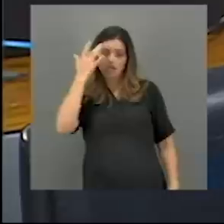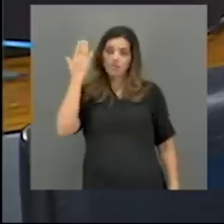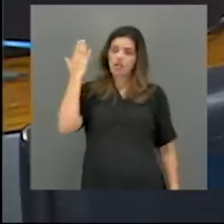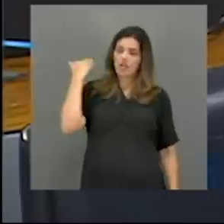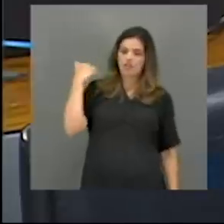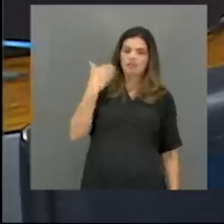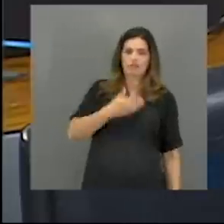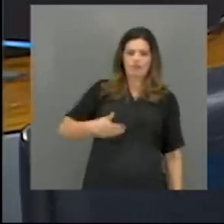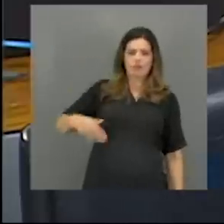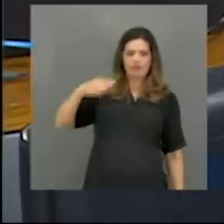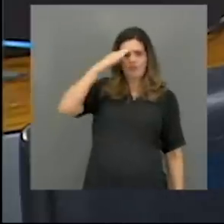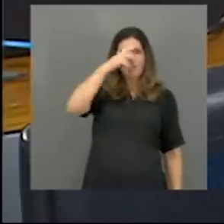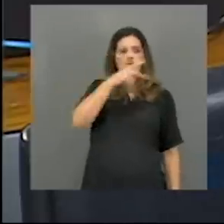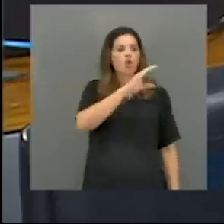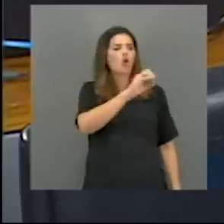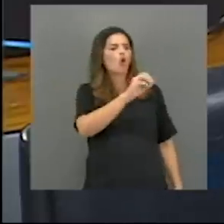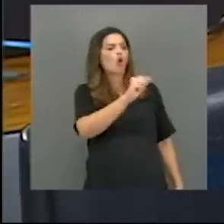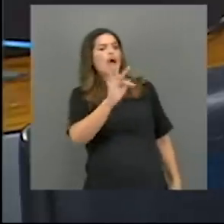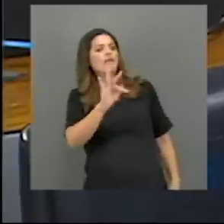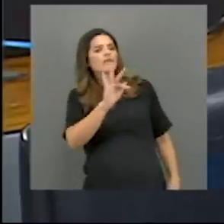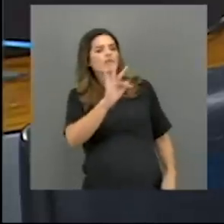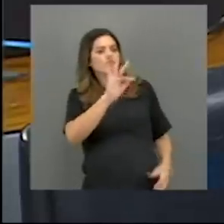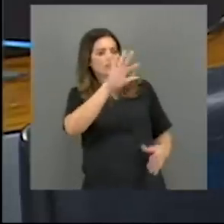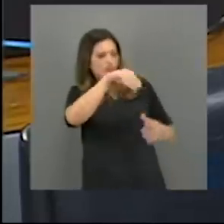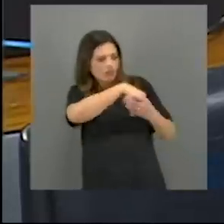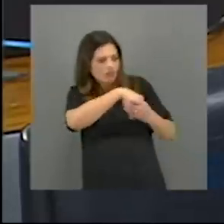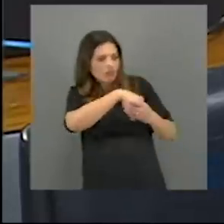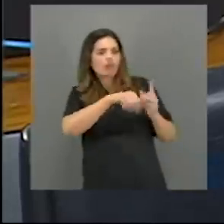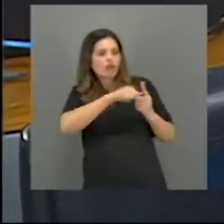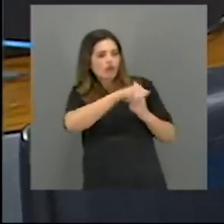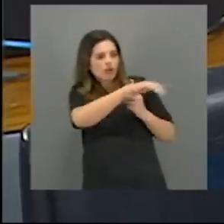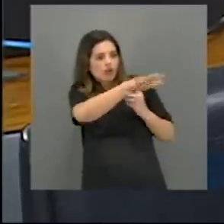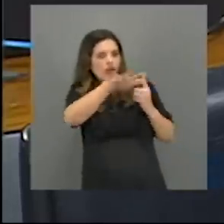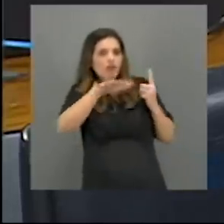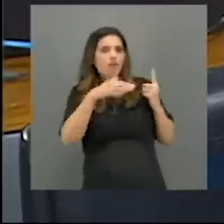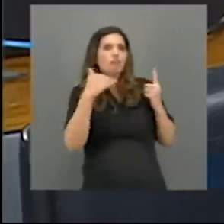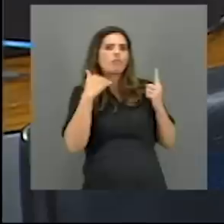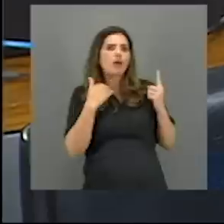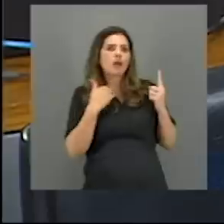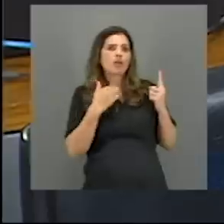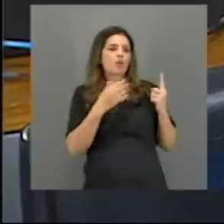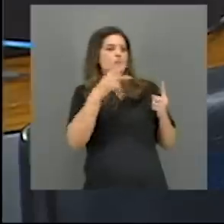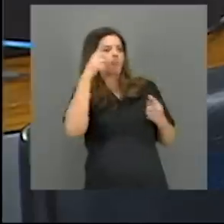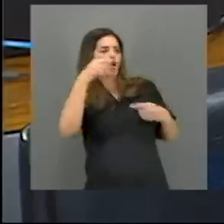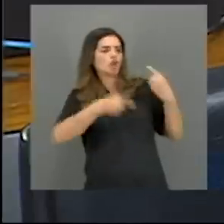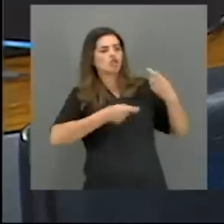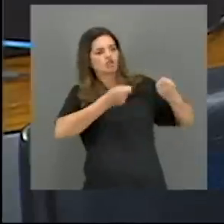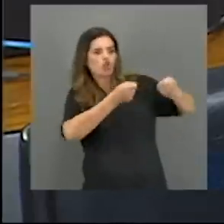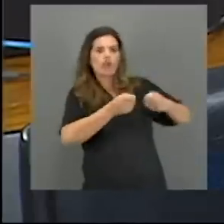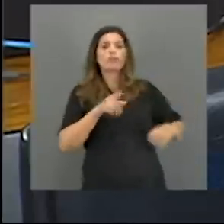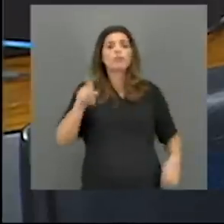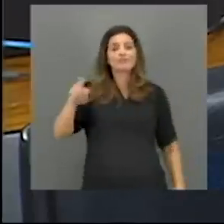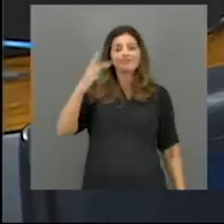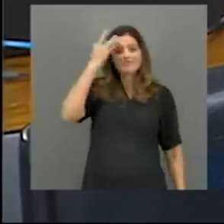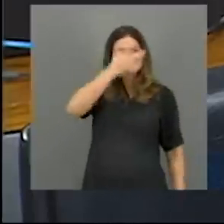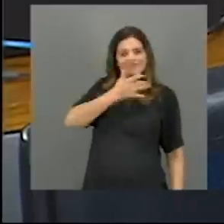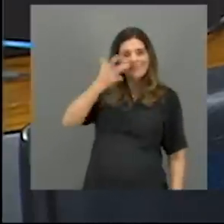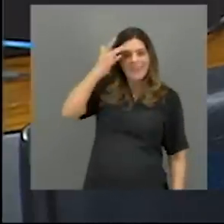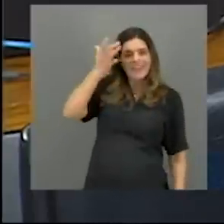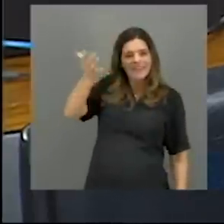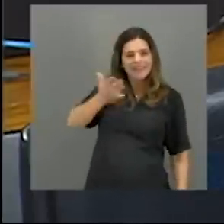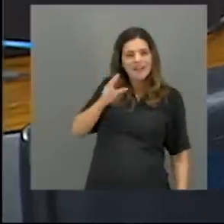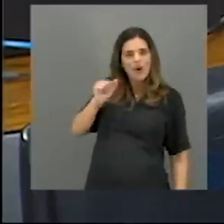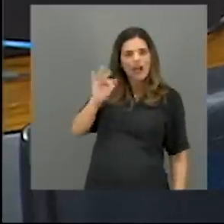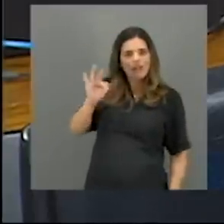Bolsonaro, que o COAF não poderia ficar sob o guarda-chuva de um político. Agora ele mesmo queria, nessa medida provisória, estar com o COAF no